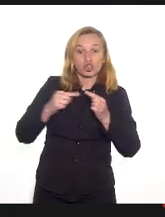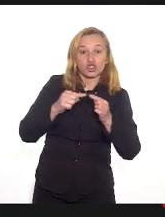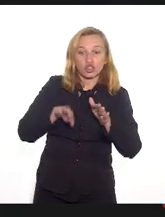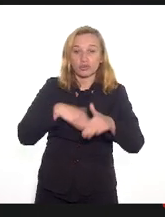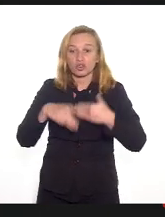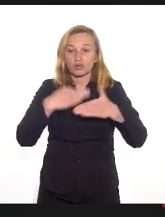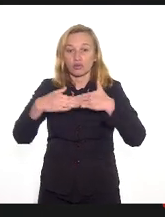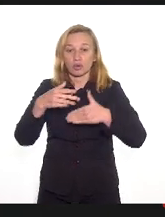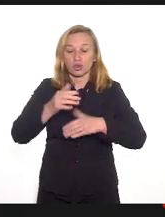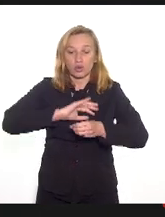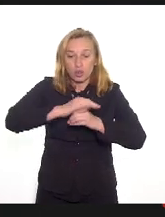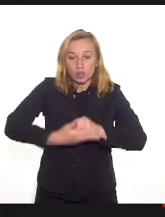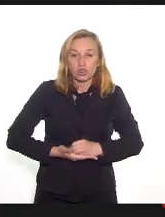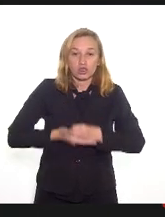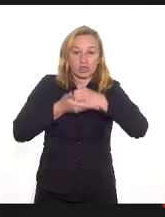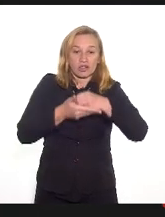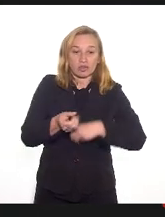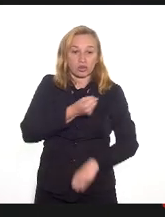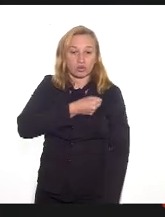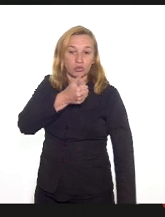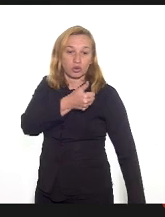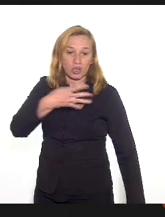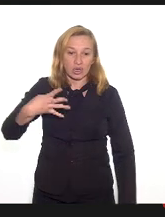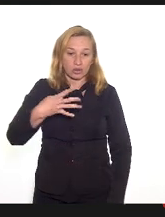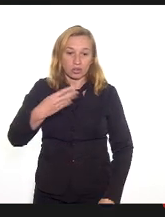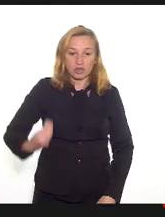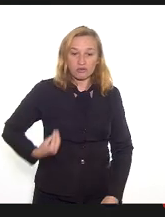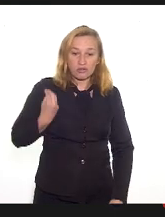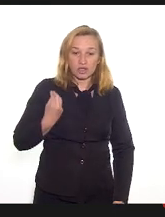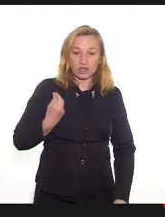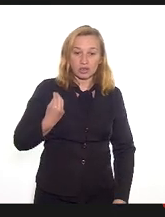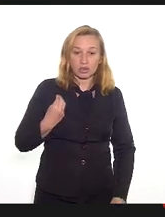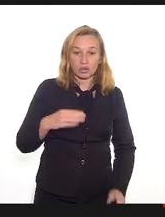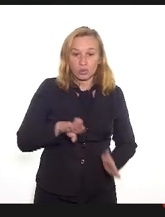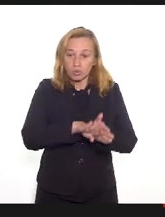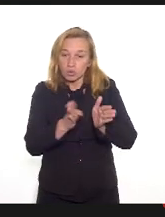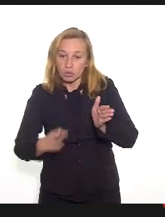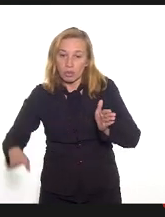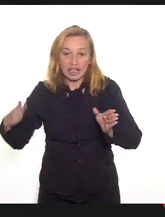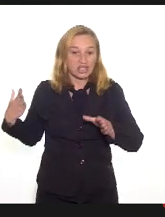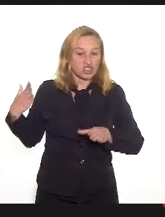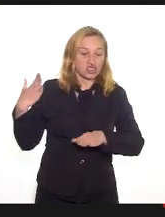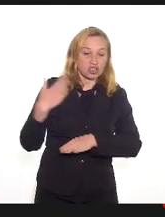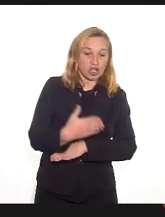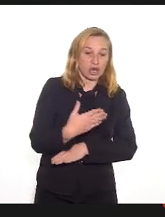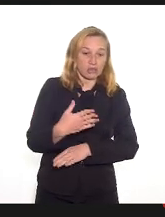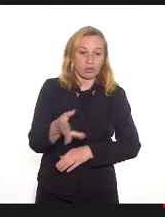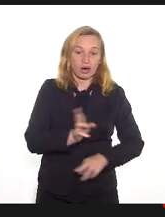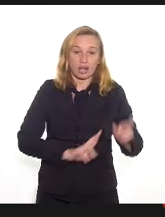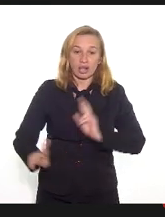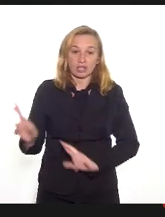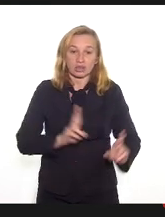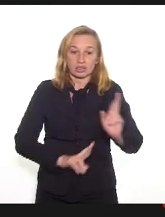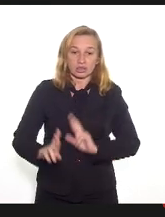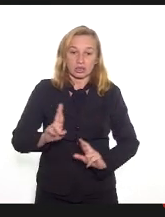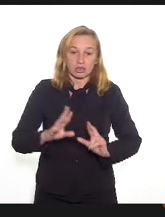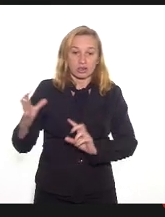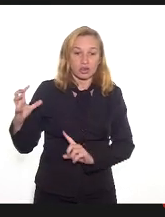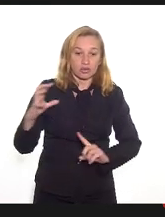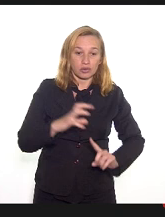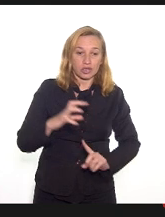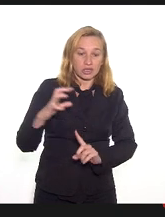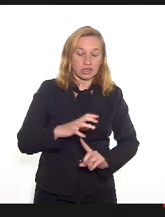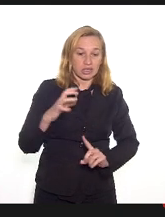desenvolvimento sustentável número 14, vida no mar, que está diretamente correlacionado e